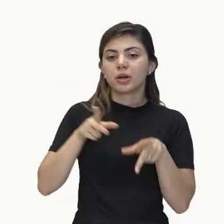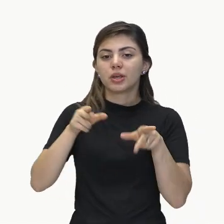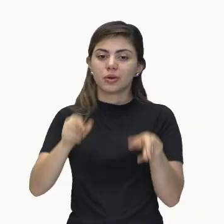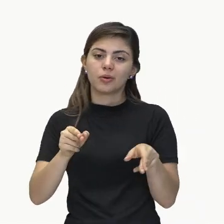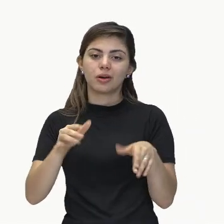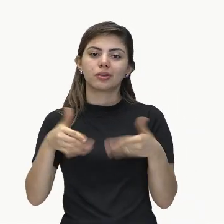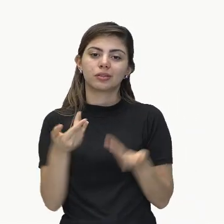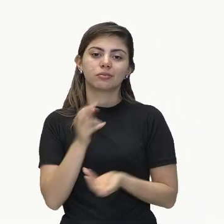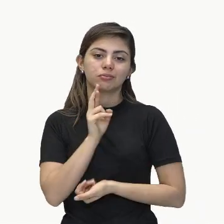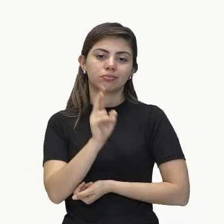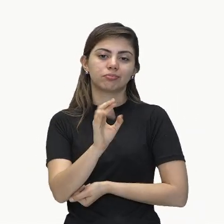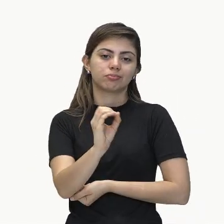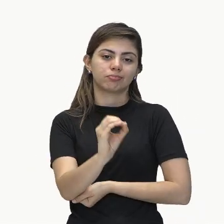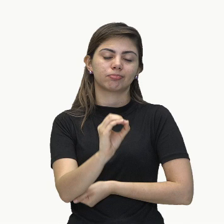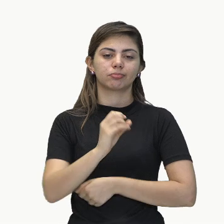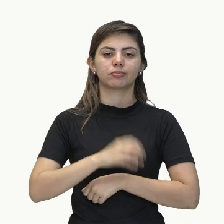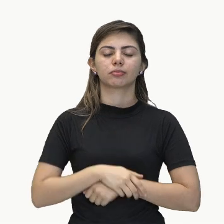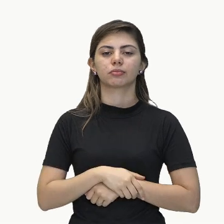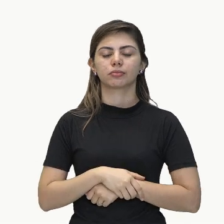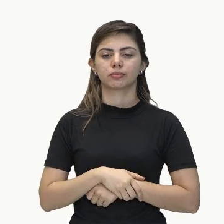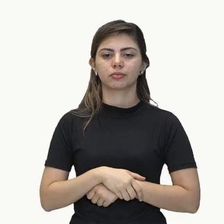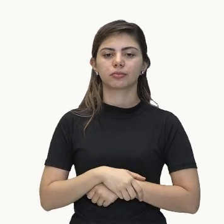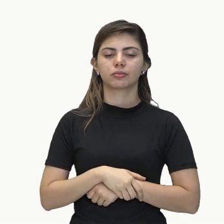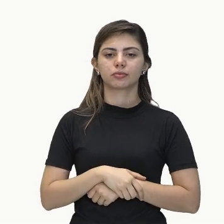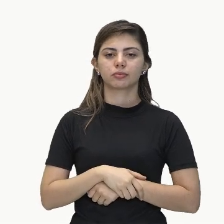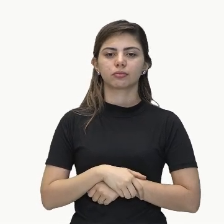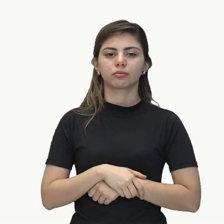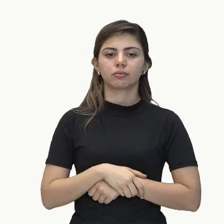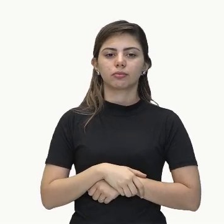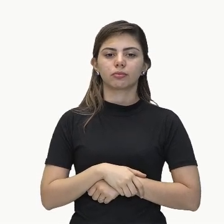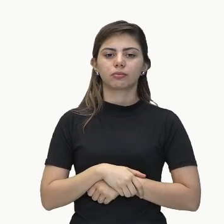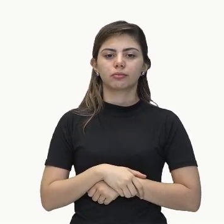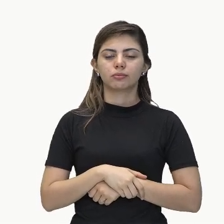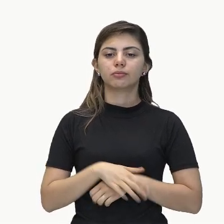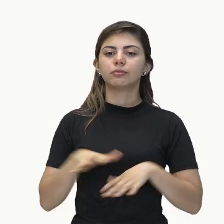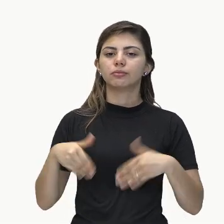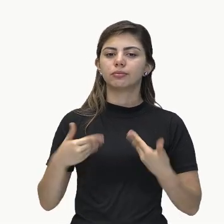0. Então, olha aqui,